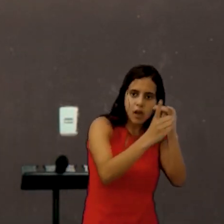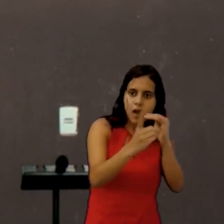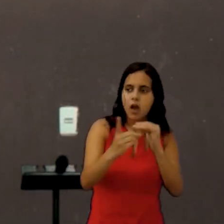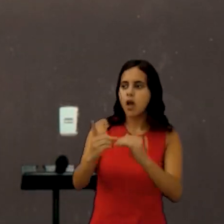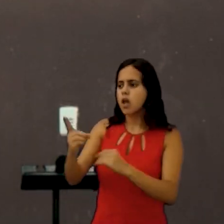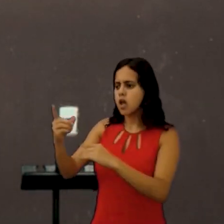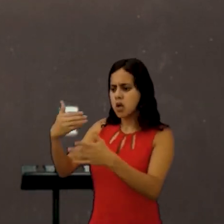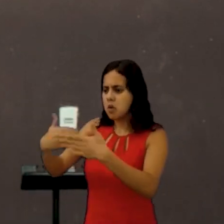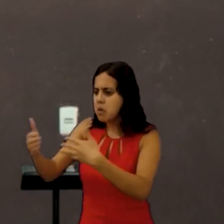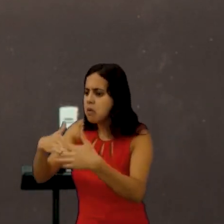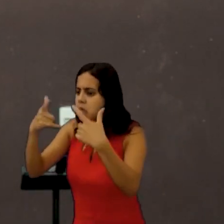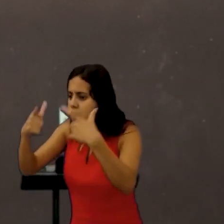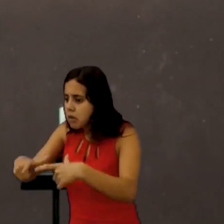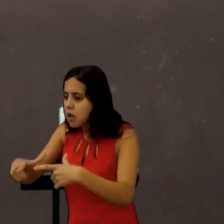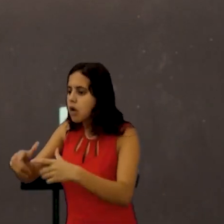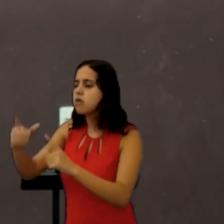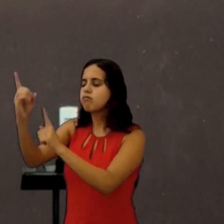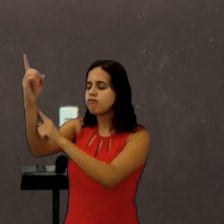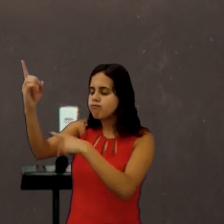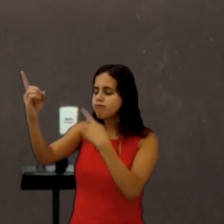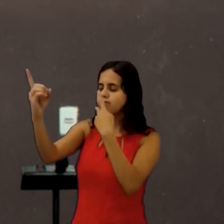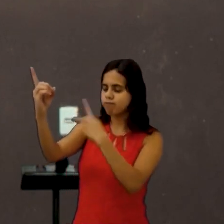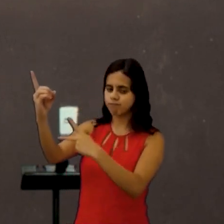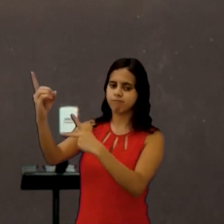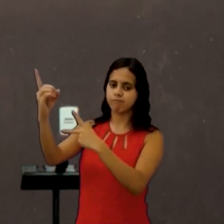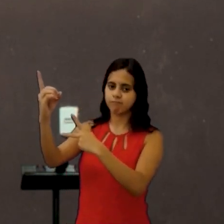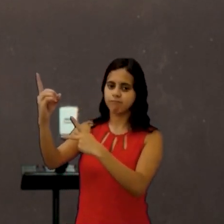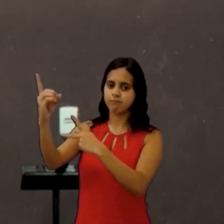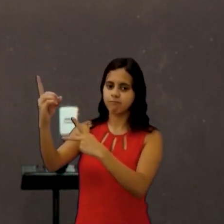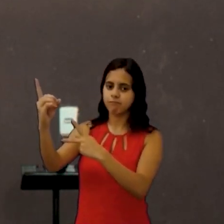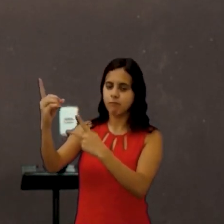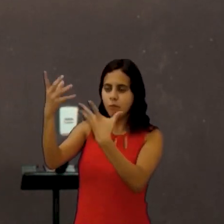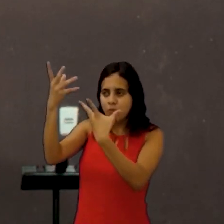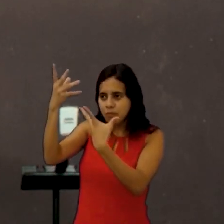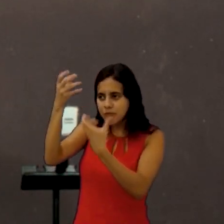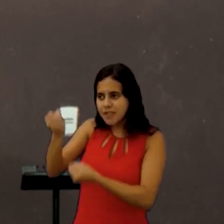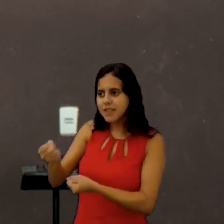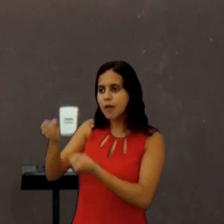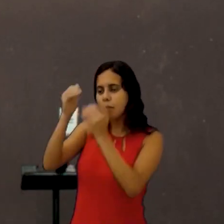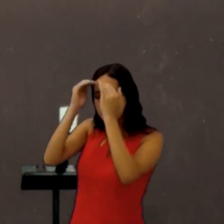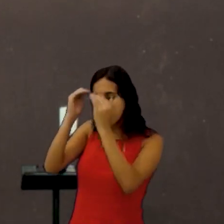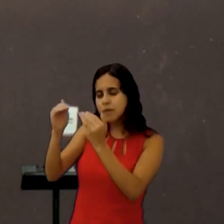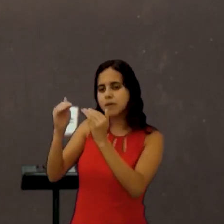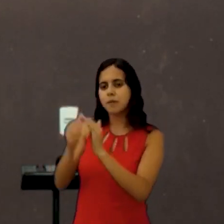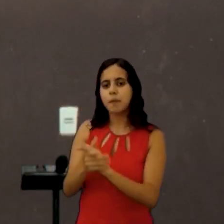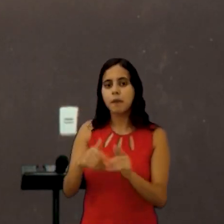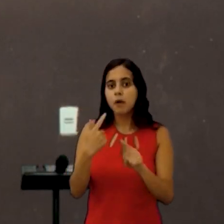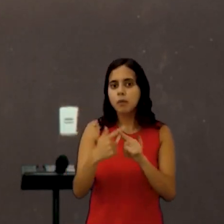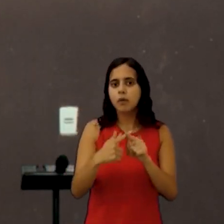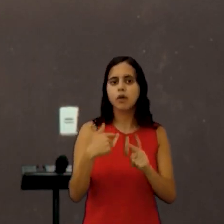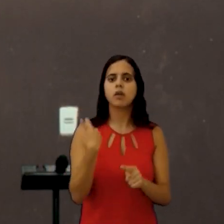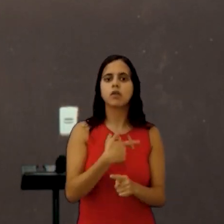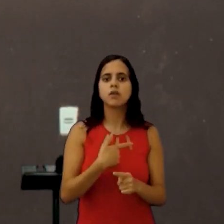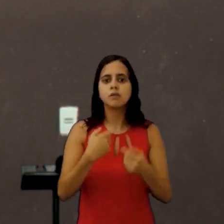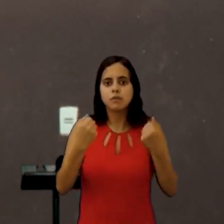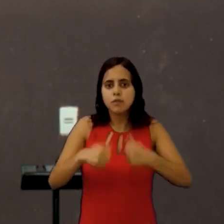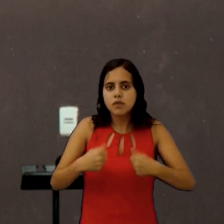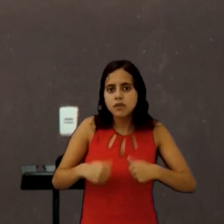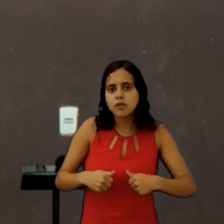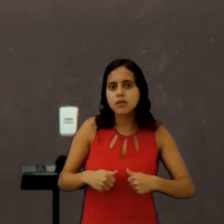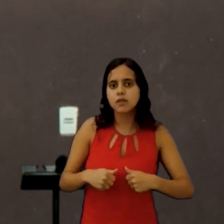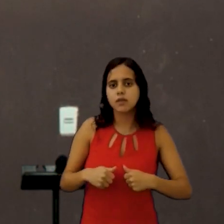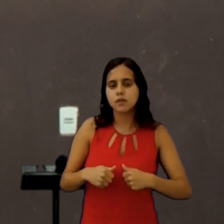agradar o meu Senhor. Eu quero sempre agradar o meu Senhor. E aí ele diz: porque é necessário